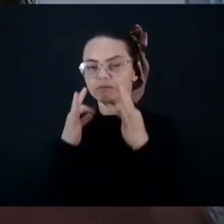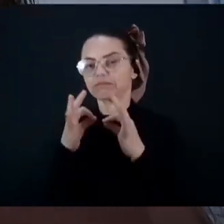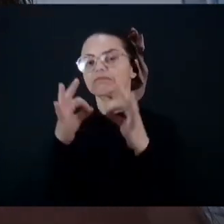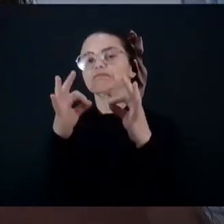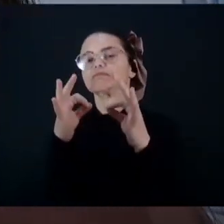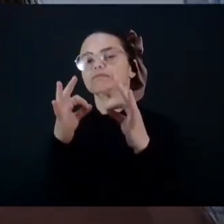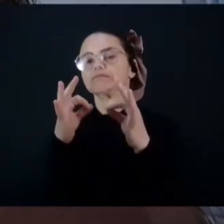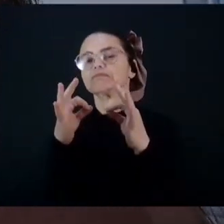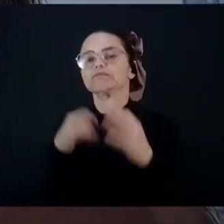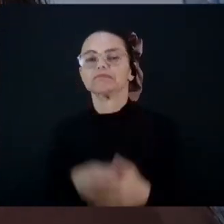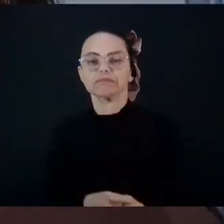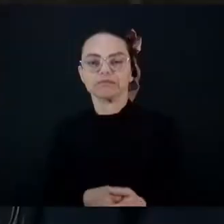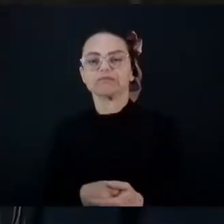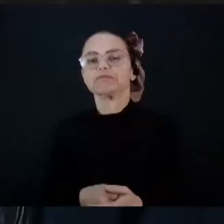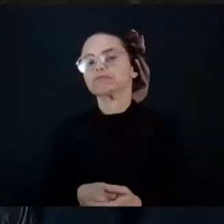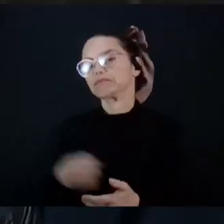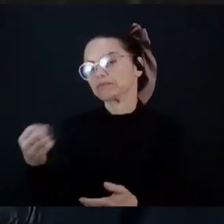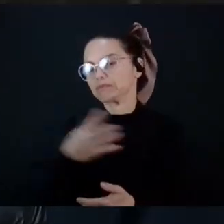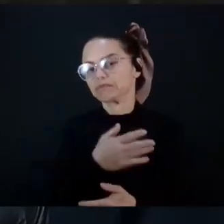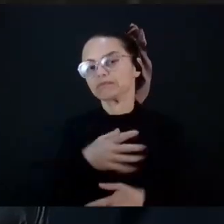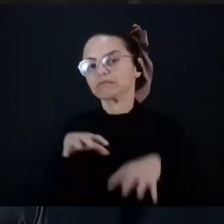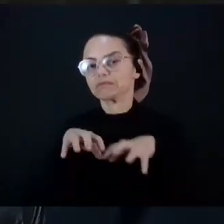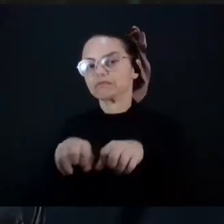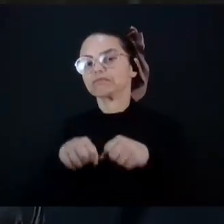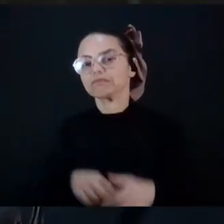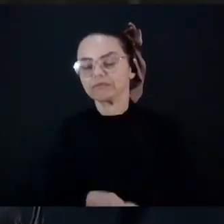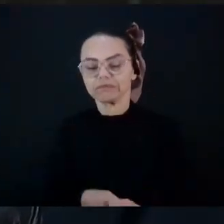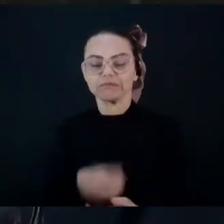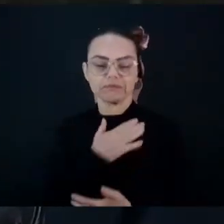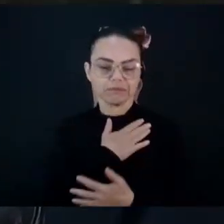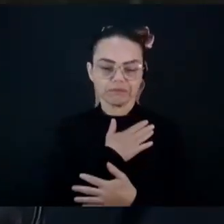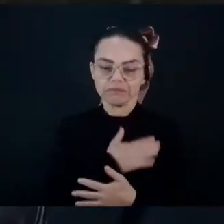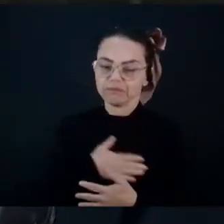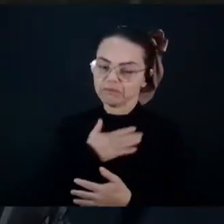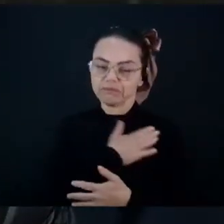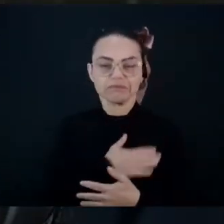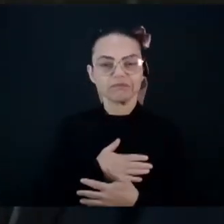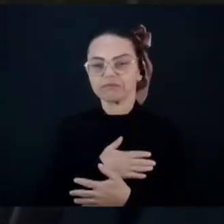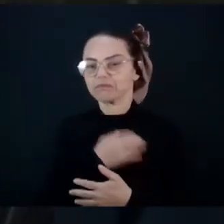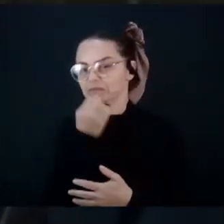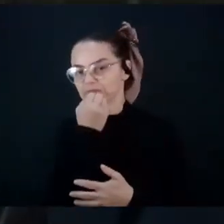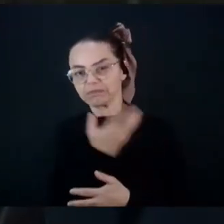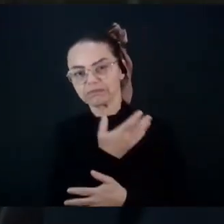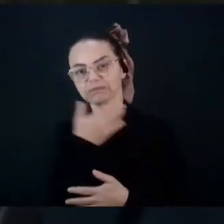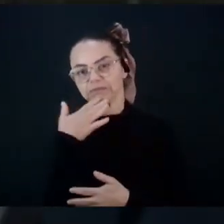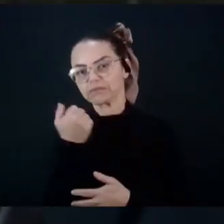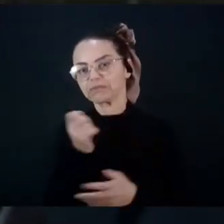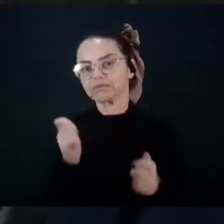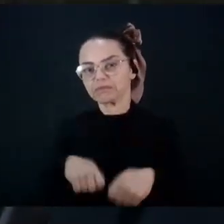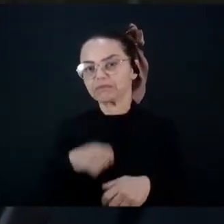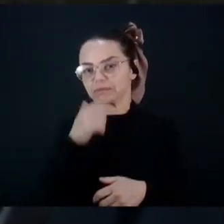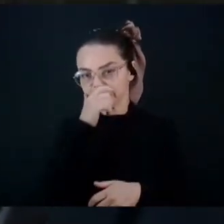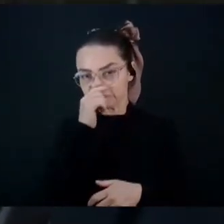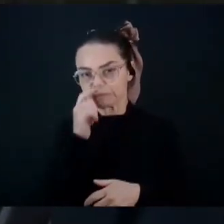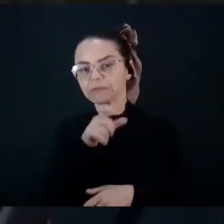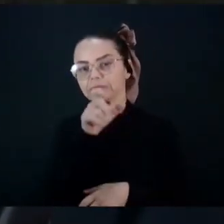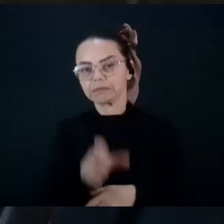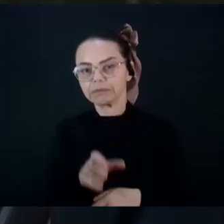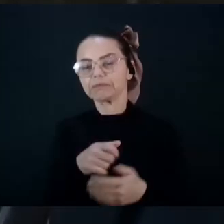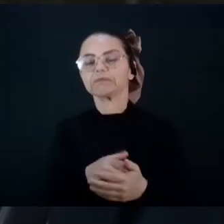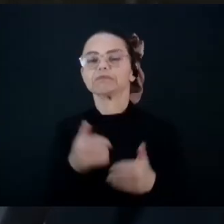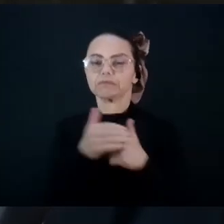atenção dos recém-possados. Foram, assim, ótimas impressões, foram as melhores possíveis. É um pessoal muito